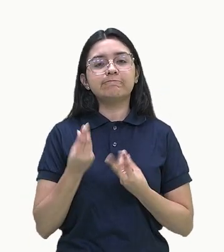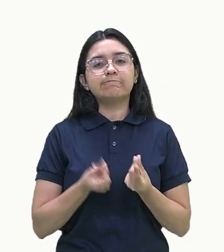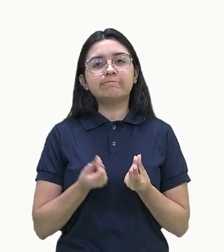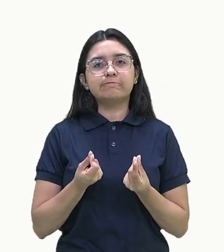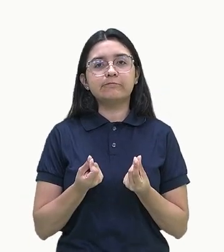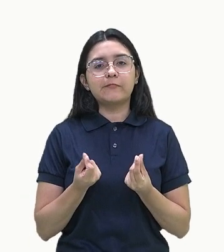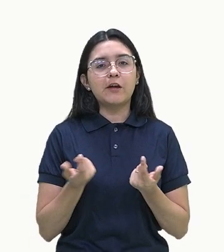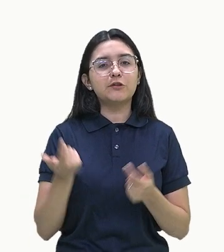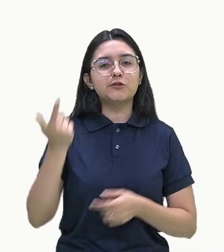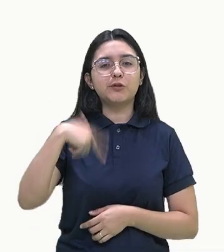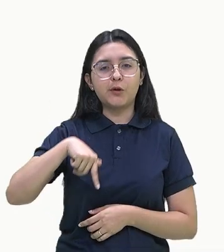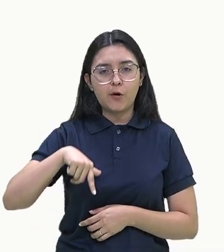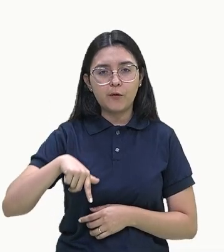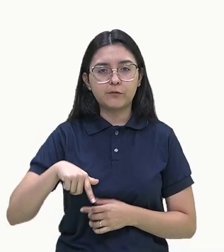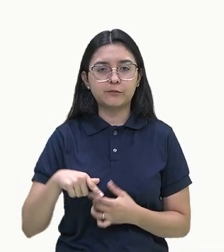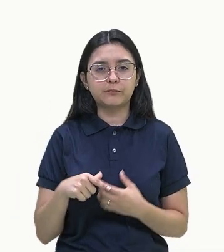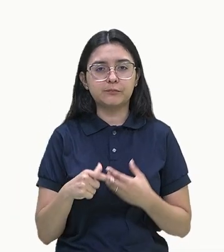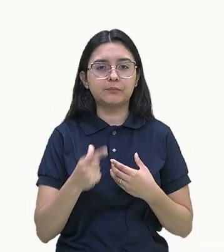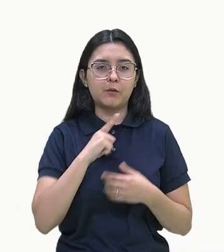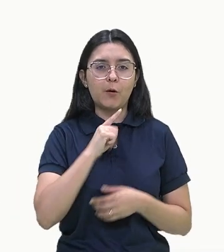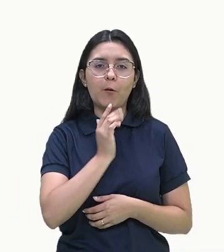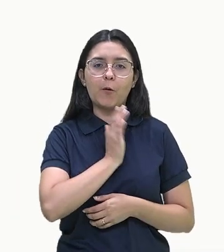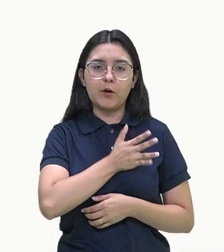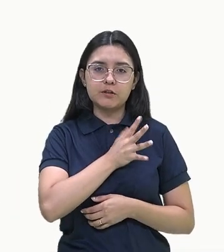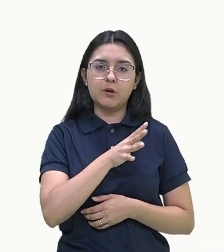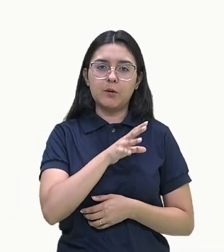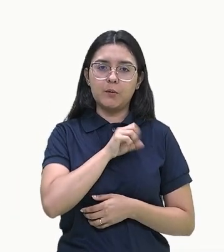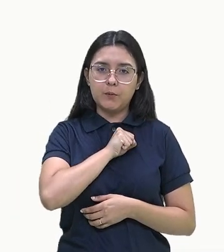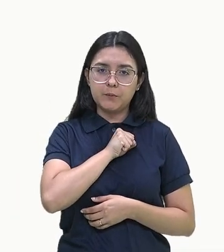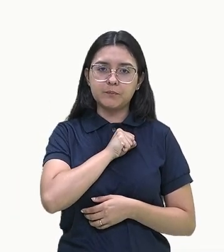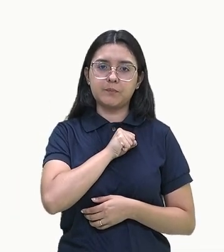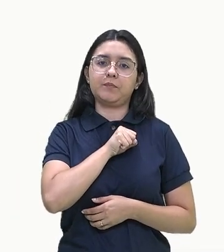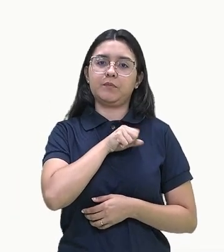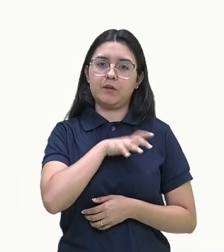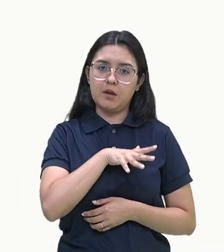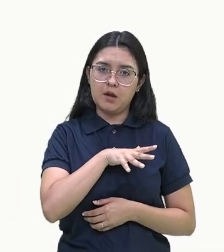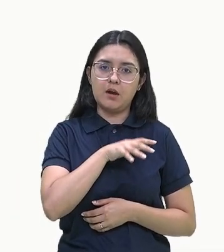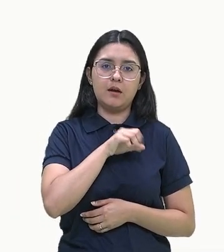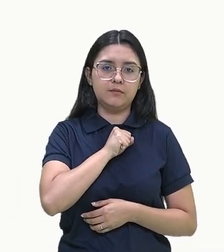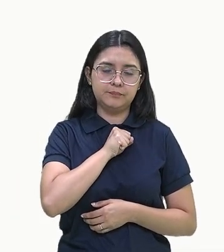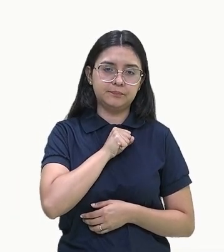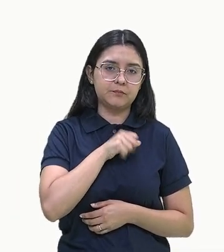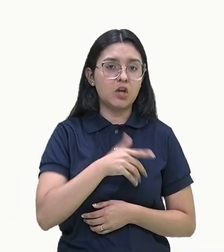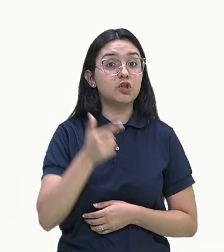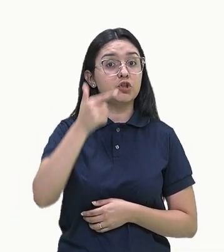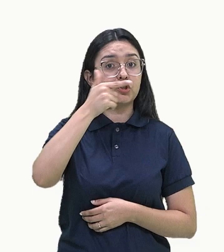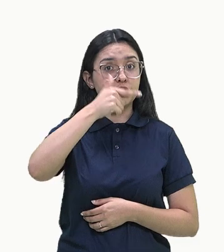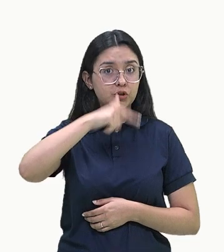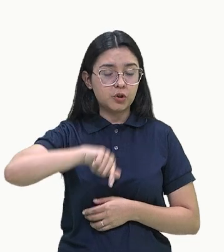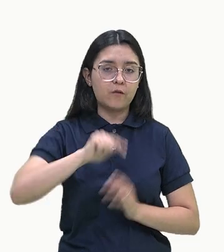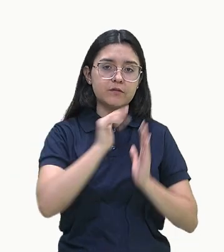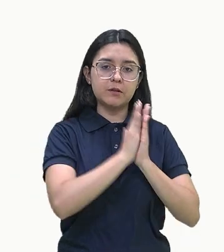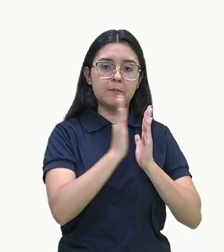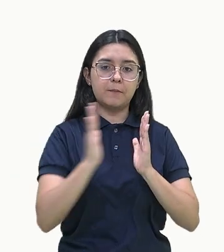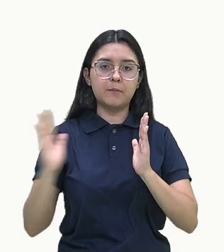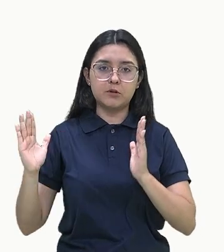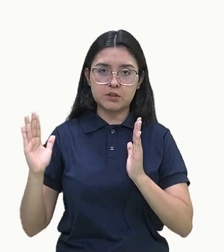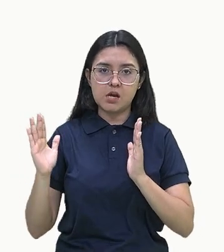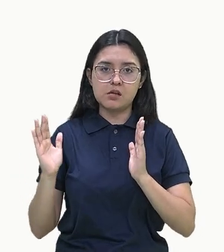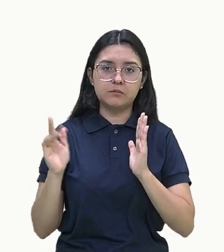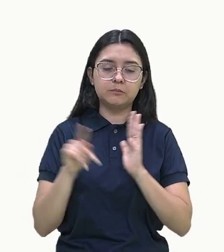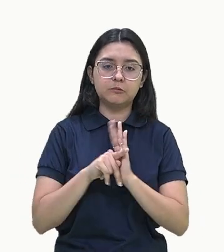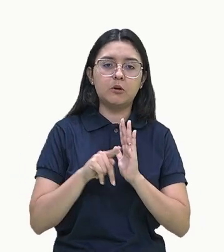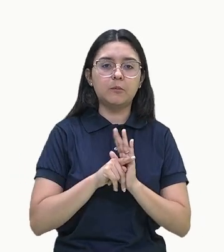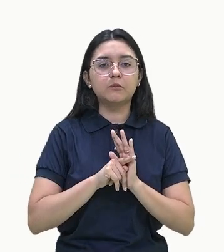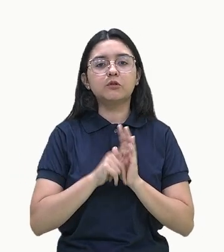enche novamente essas cavidades para reiniciar de novo esse processo de bombeamento para todo